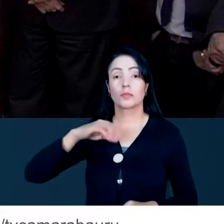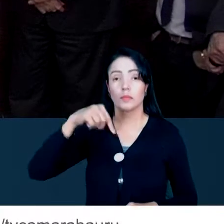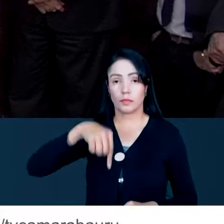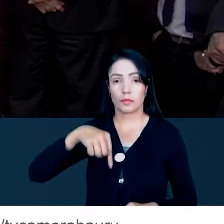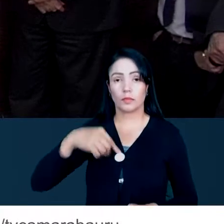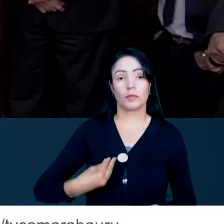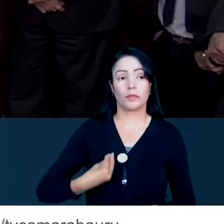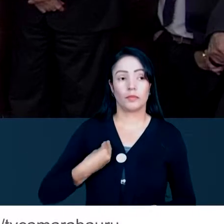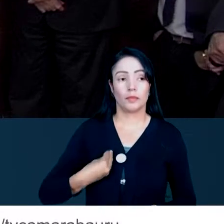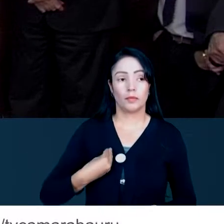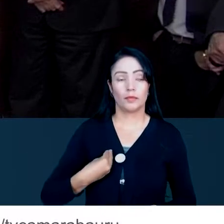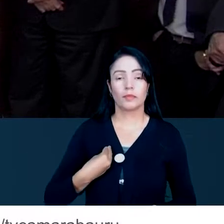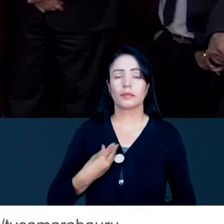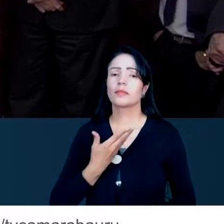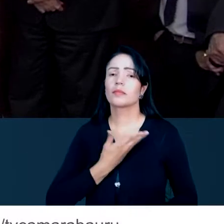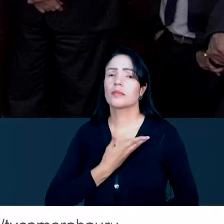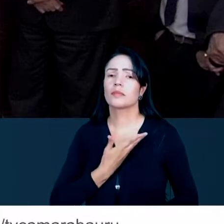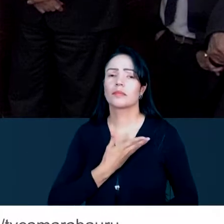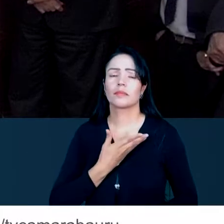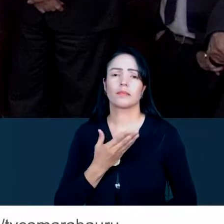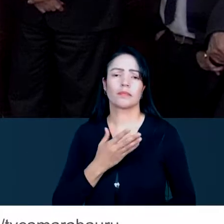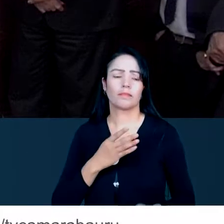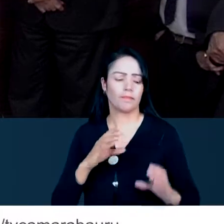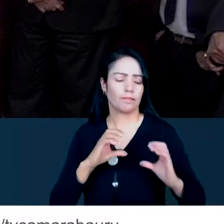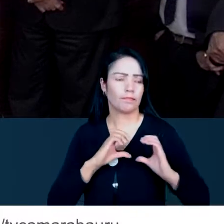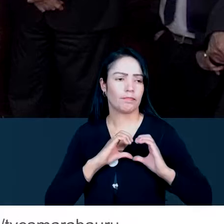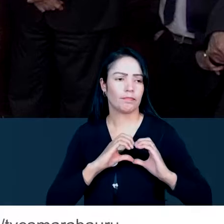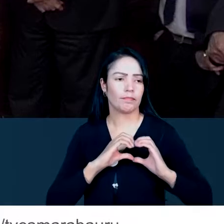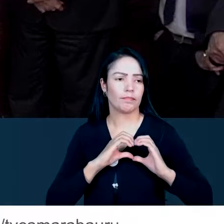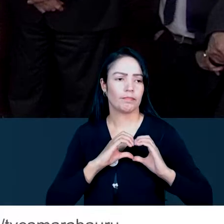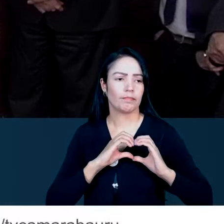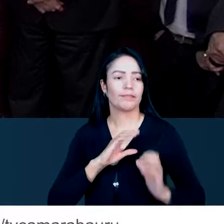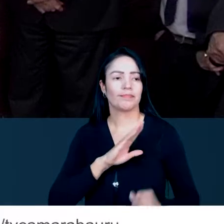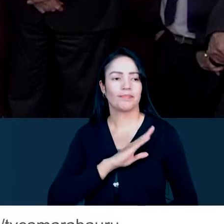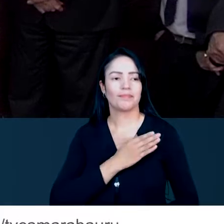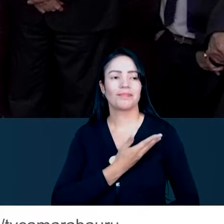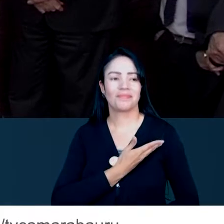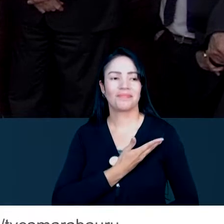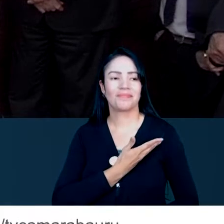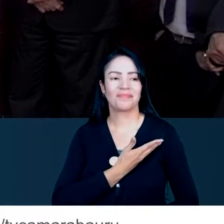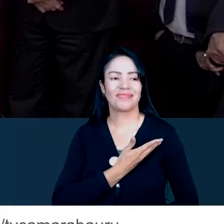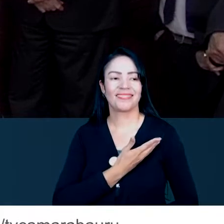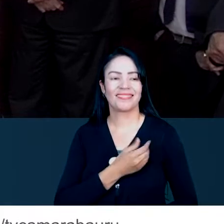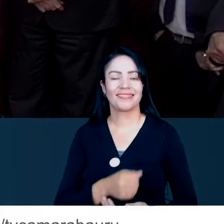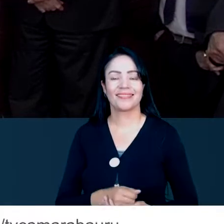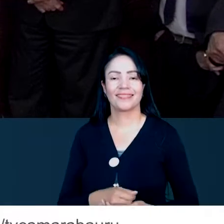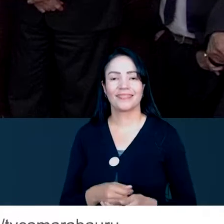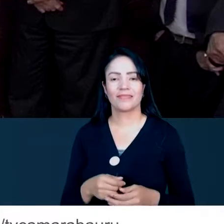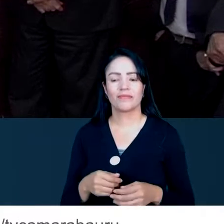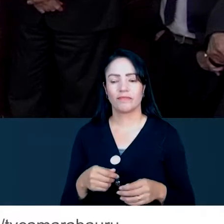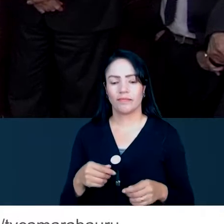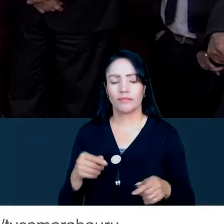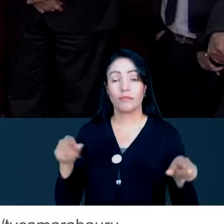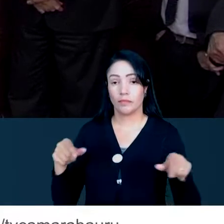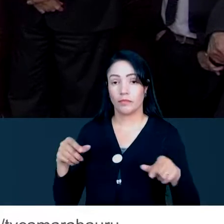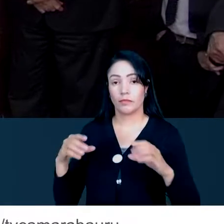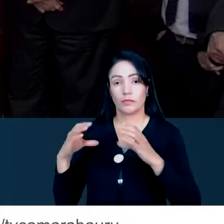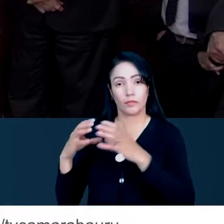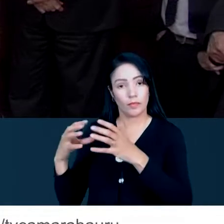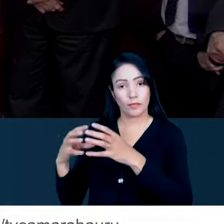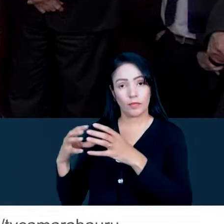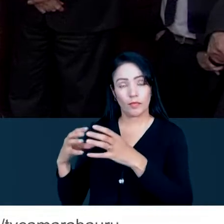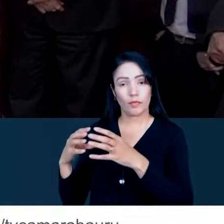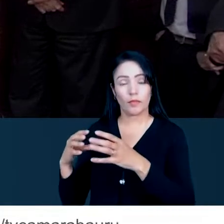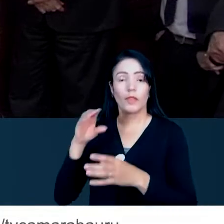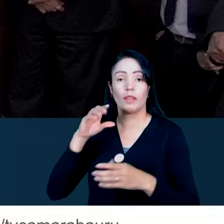os amigos queridos do coração nosso, são do nosso clube Lions Clubes Bauru Bela Vista.